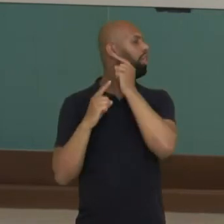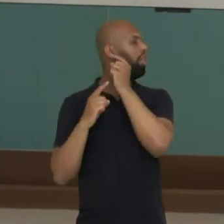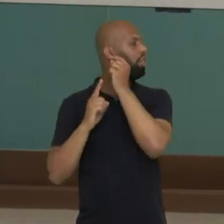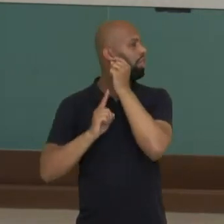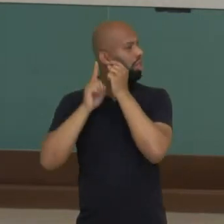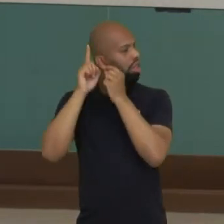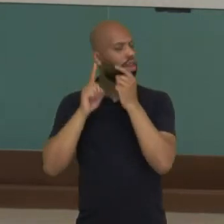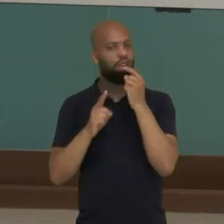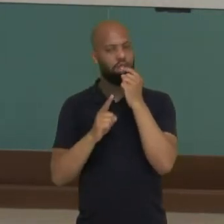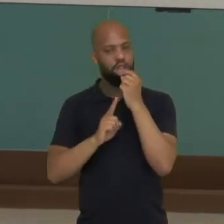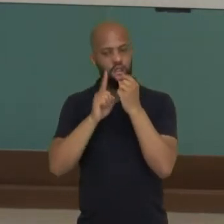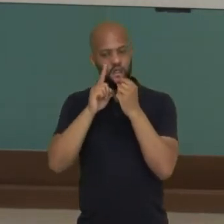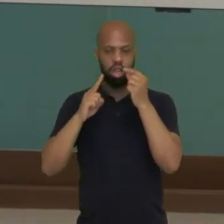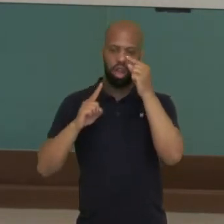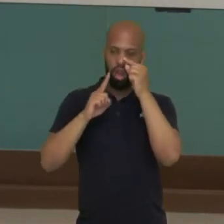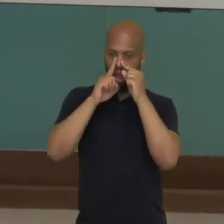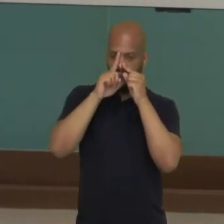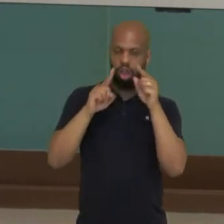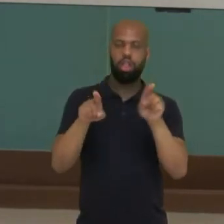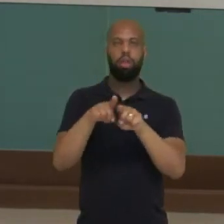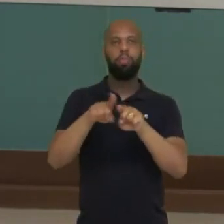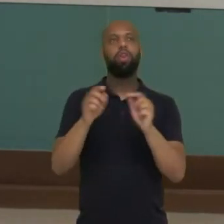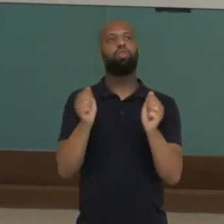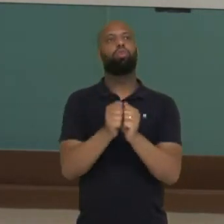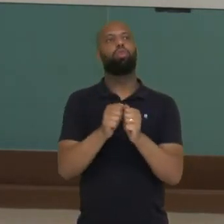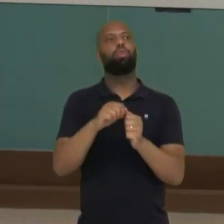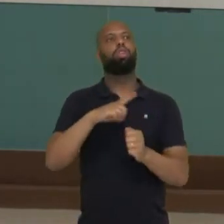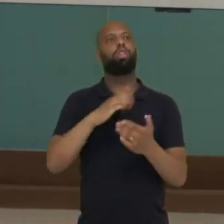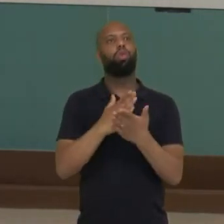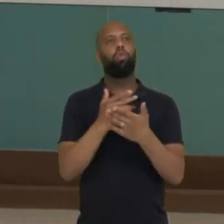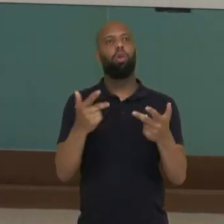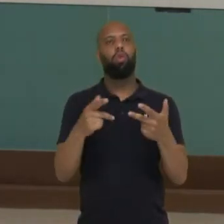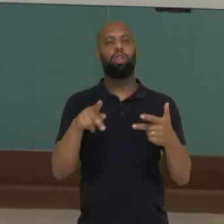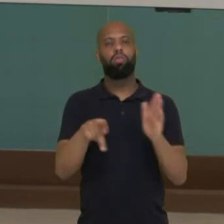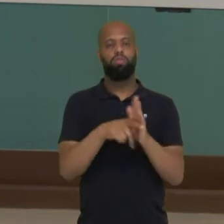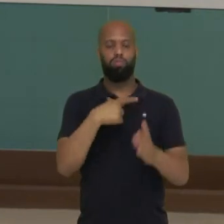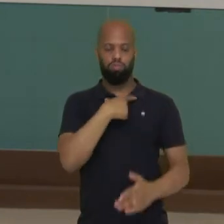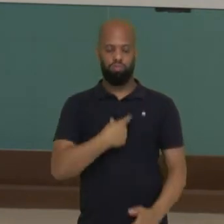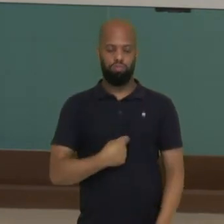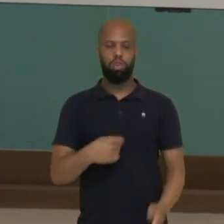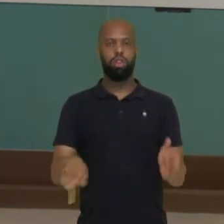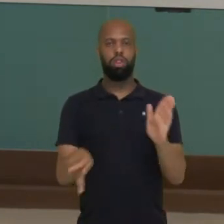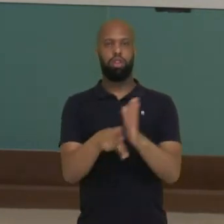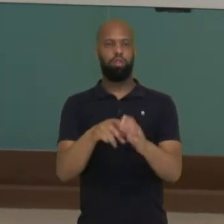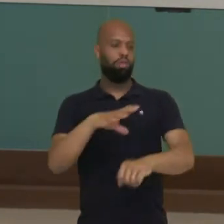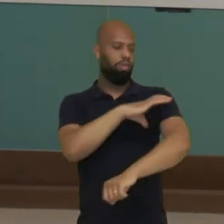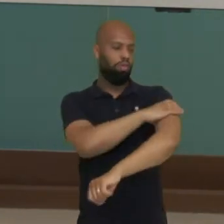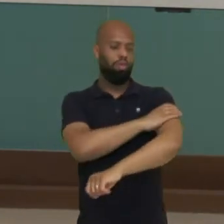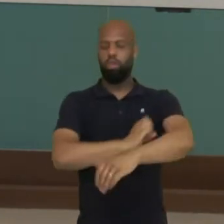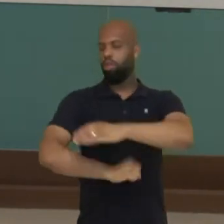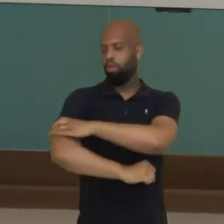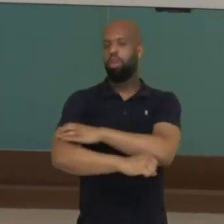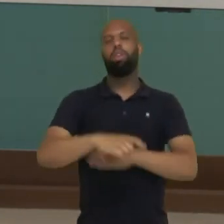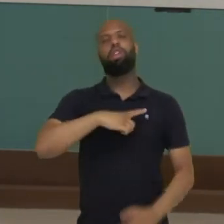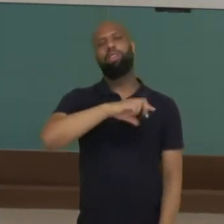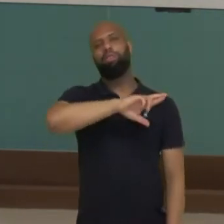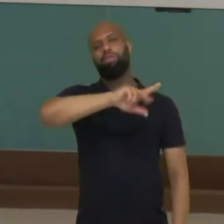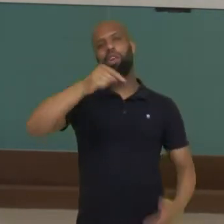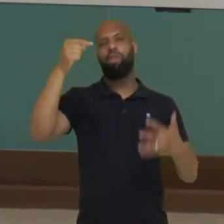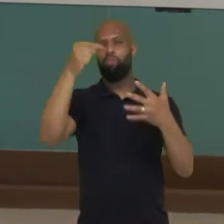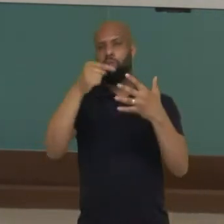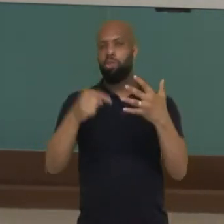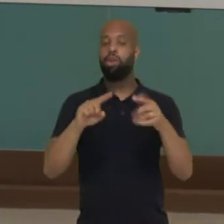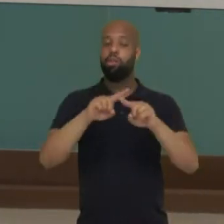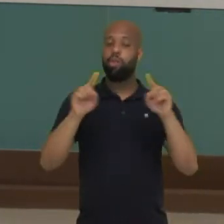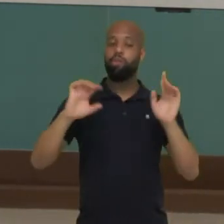lábio, nariz, junto com os adereços que eles penduram no pescoço, nos braços. São uma série de elementos, mas é